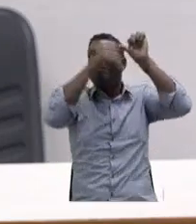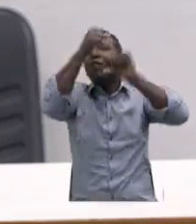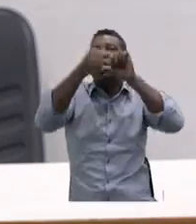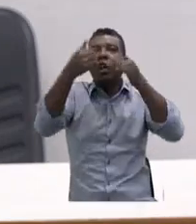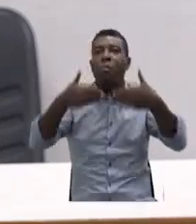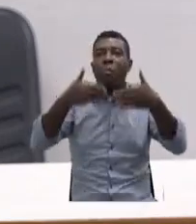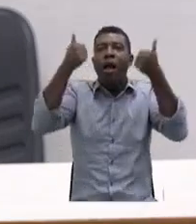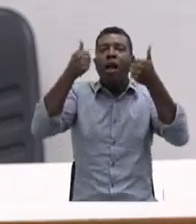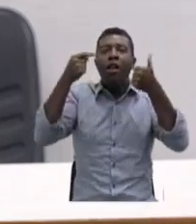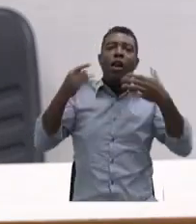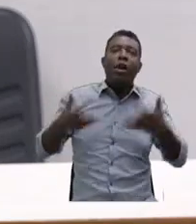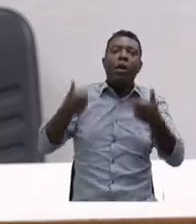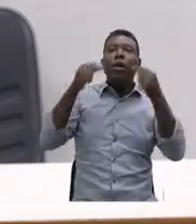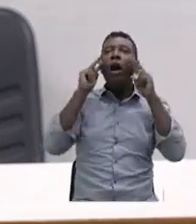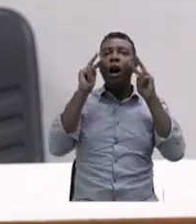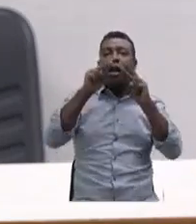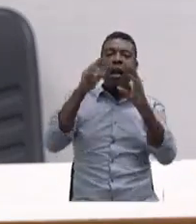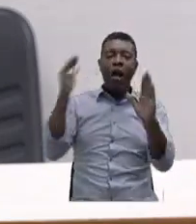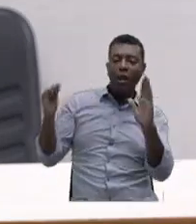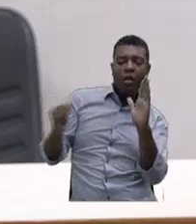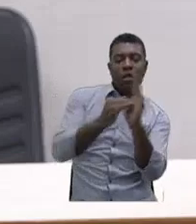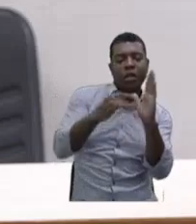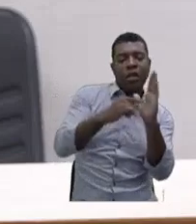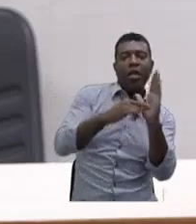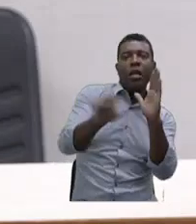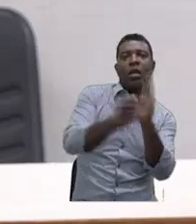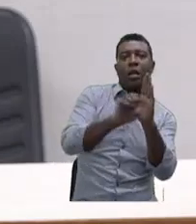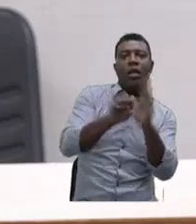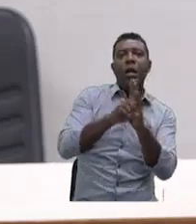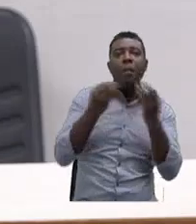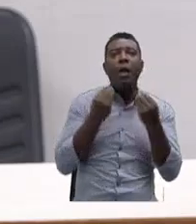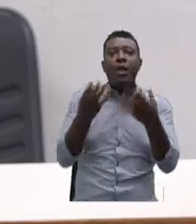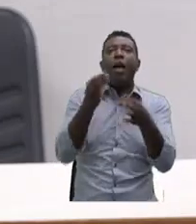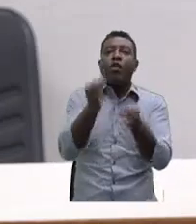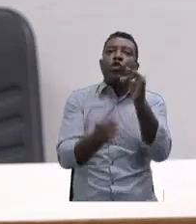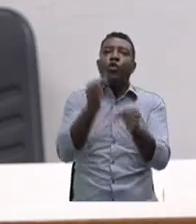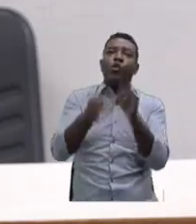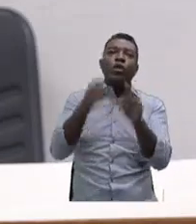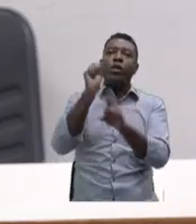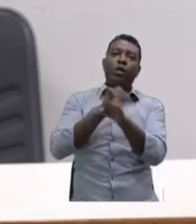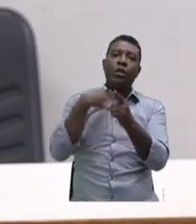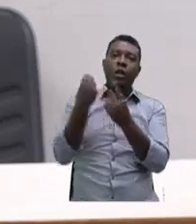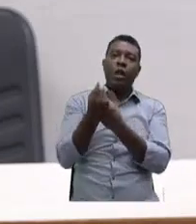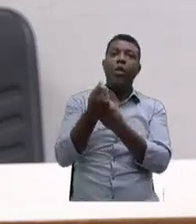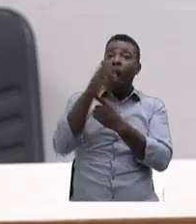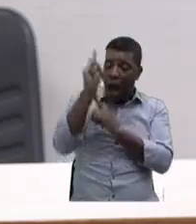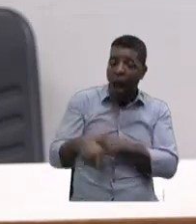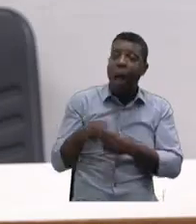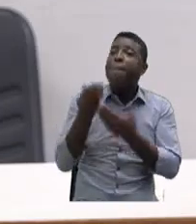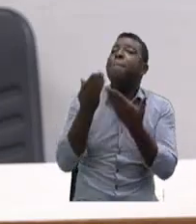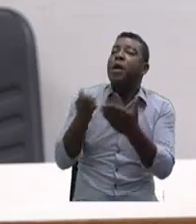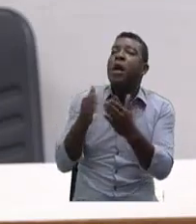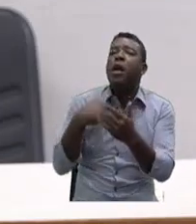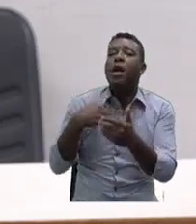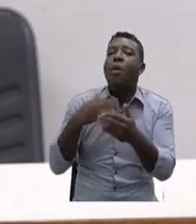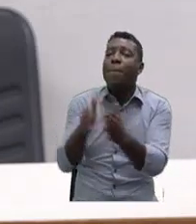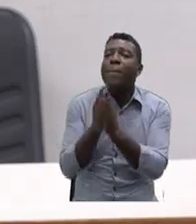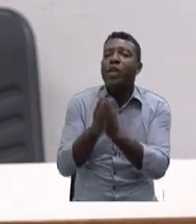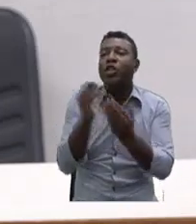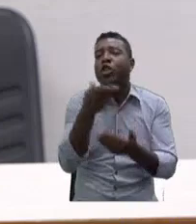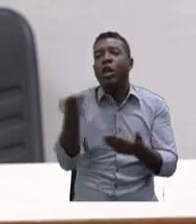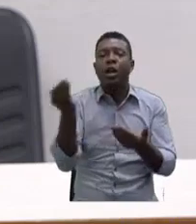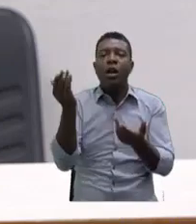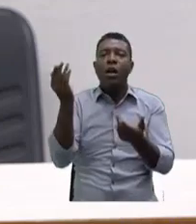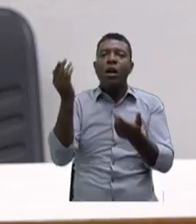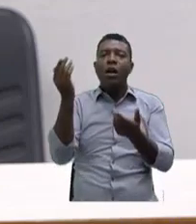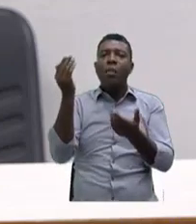editais, de forma a termos mais equilíbrio e justiça social. Isso é um pedido que eu fiz ao Conselho de Políticas Públicas do Estado de Minas